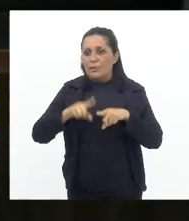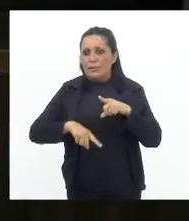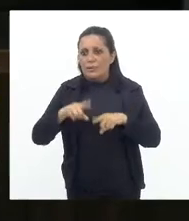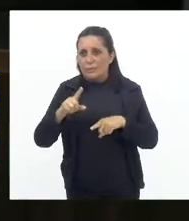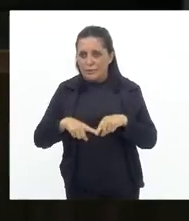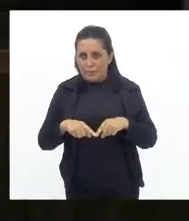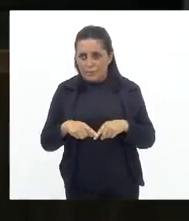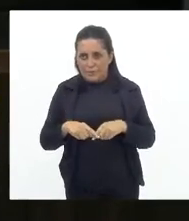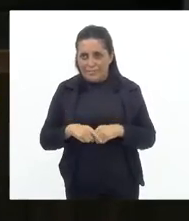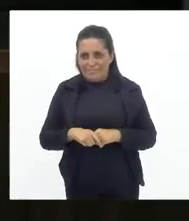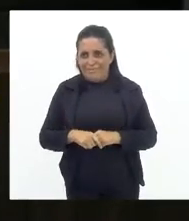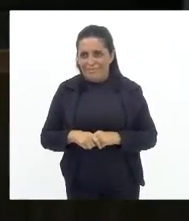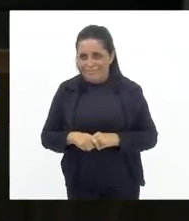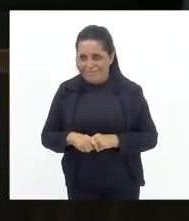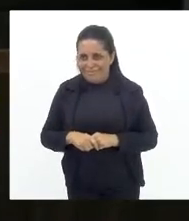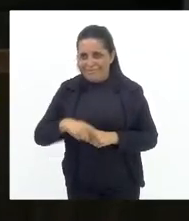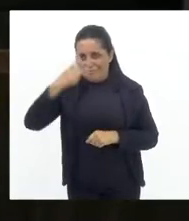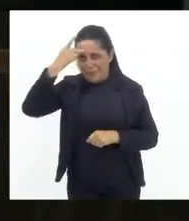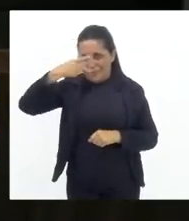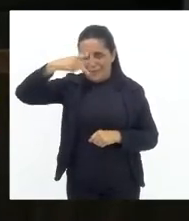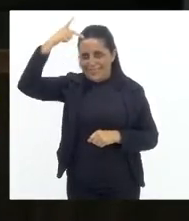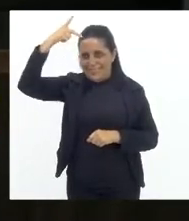Pentecostes pentecostalismo